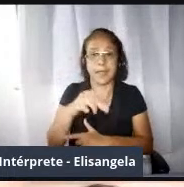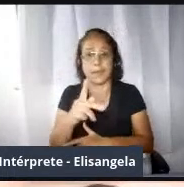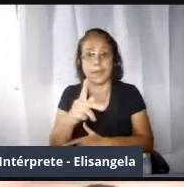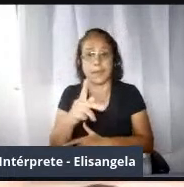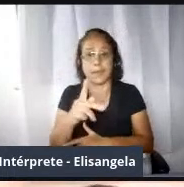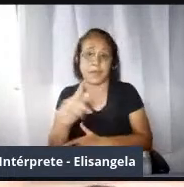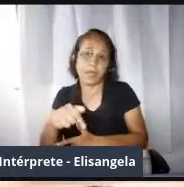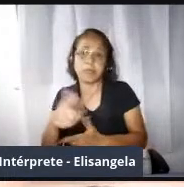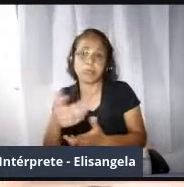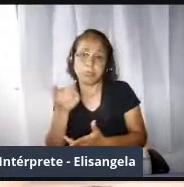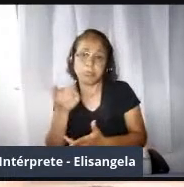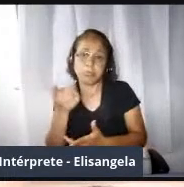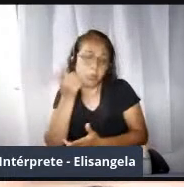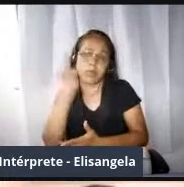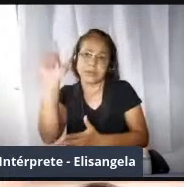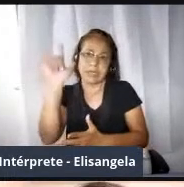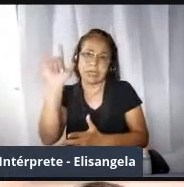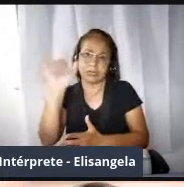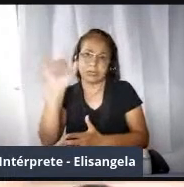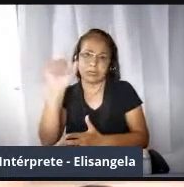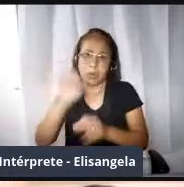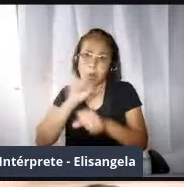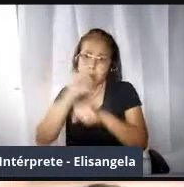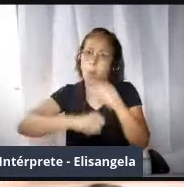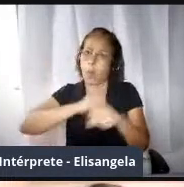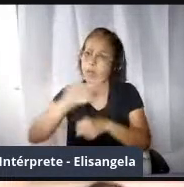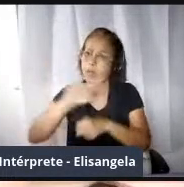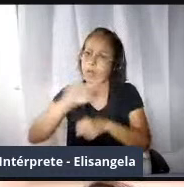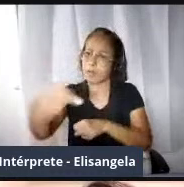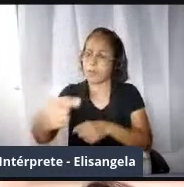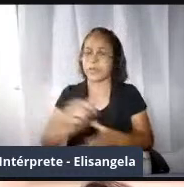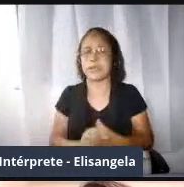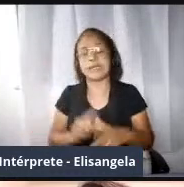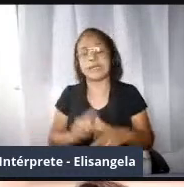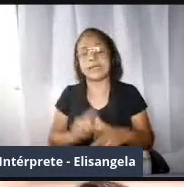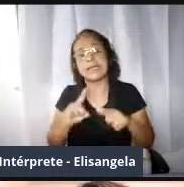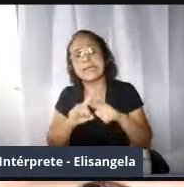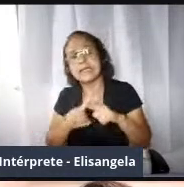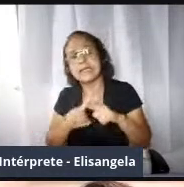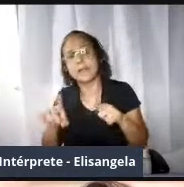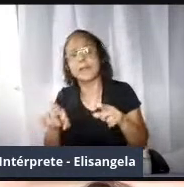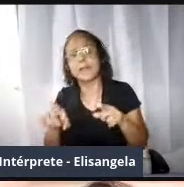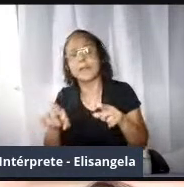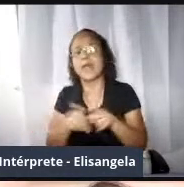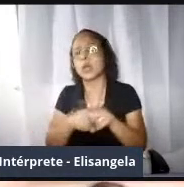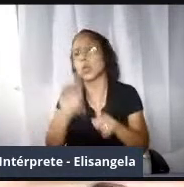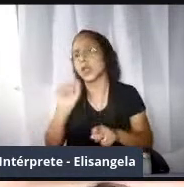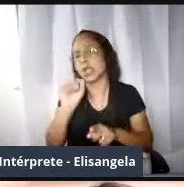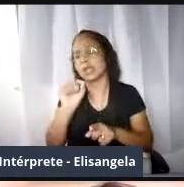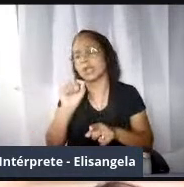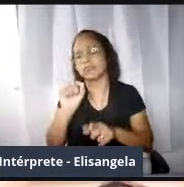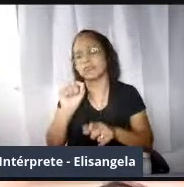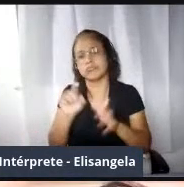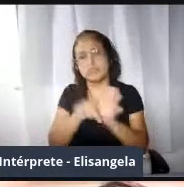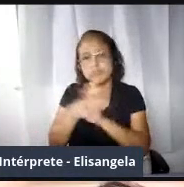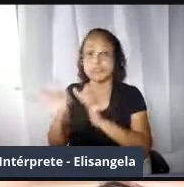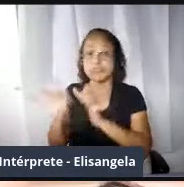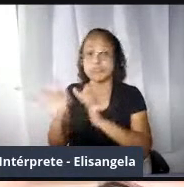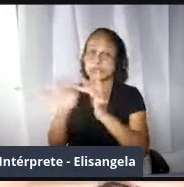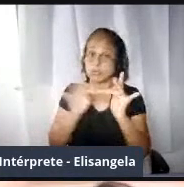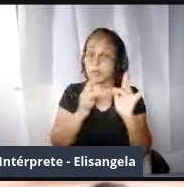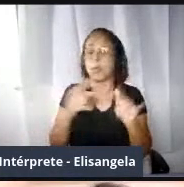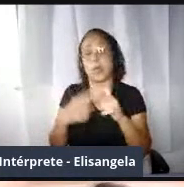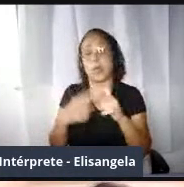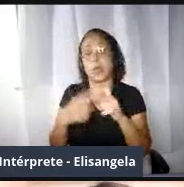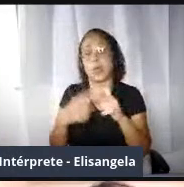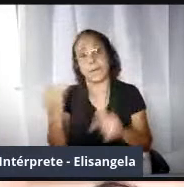fui tendo contato com outras pesquisas, porque isso é uma outra coisa interessante, né? Para quem é mestrando, doutorando, talvez tenha a mesma